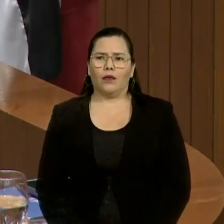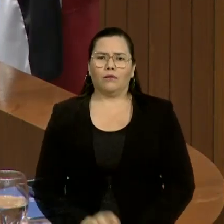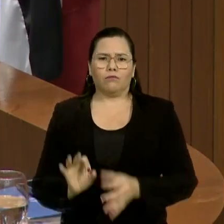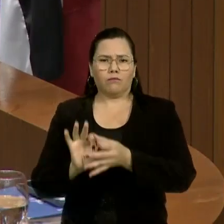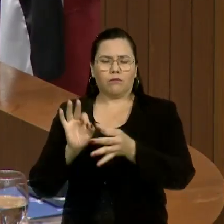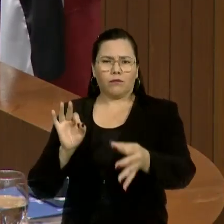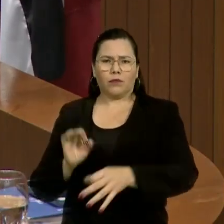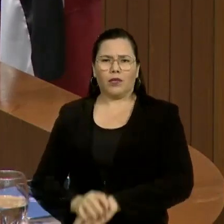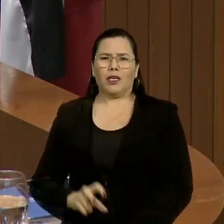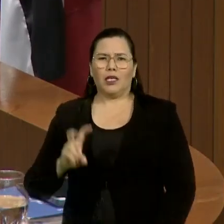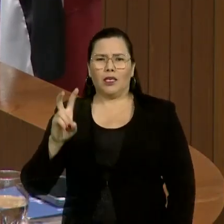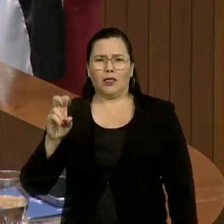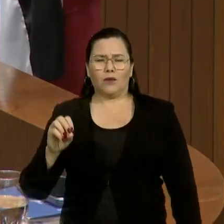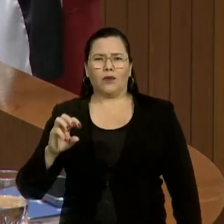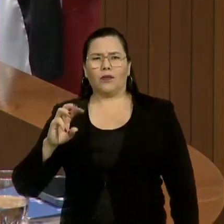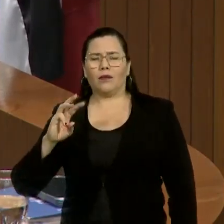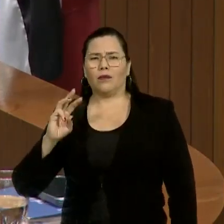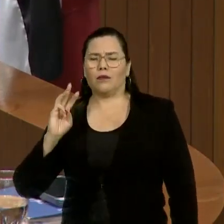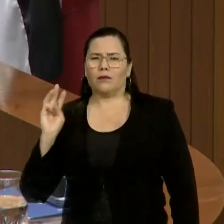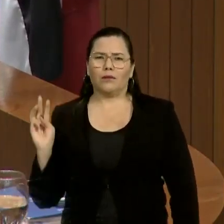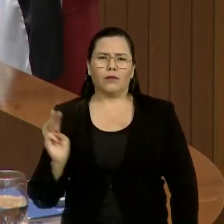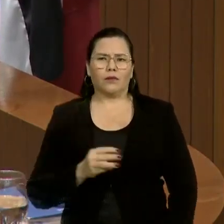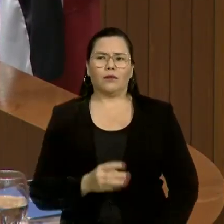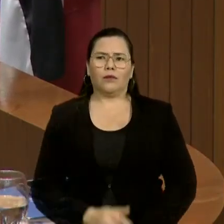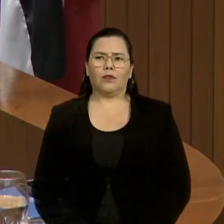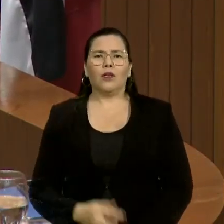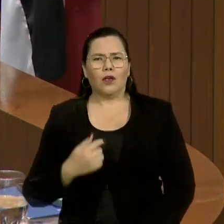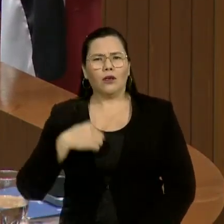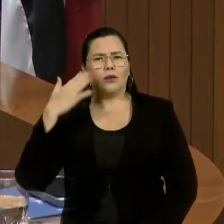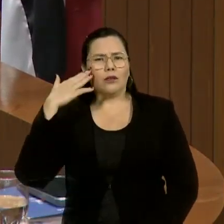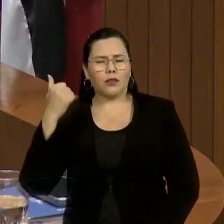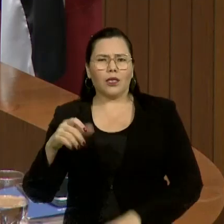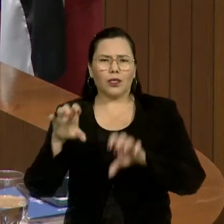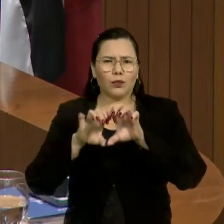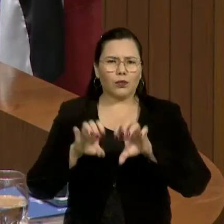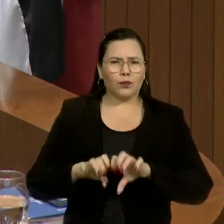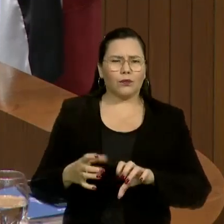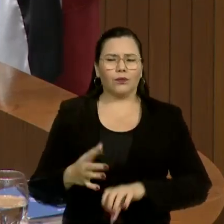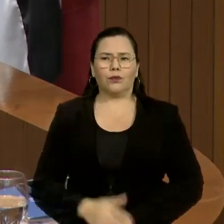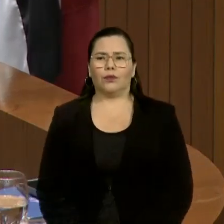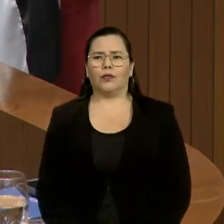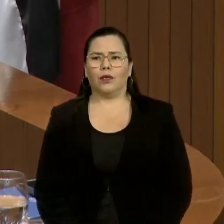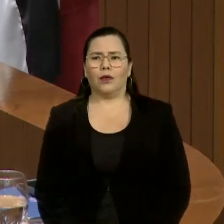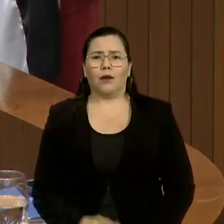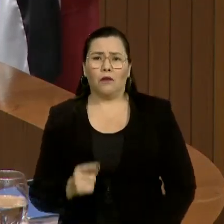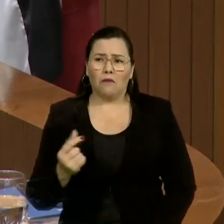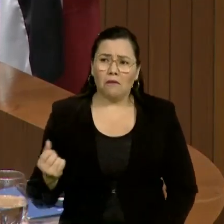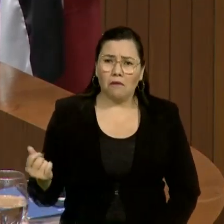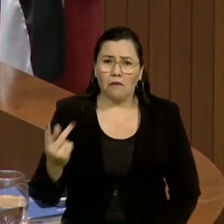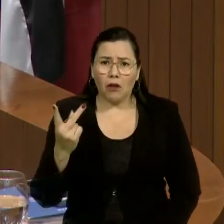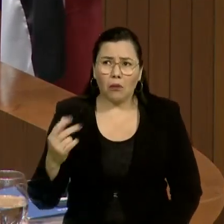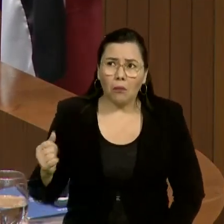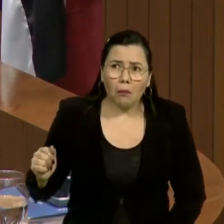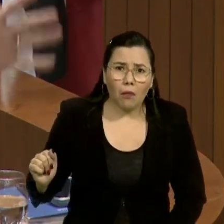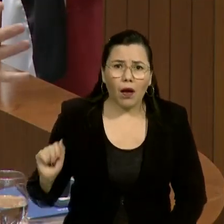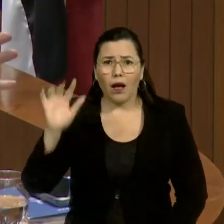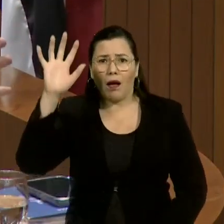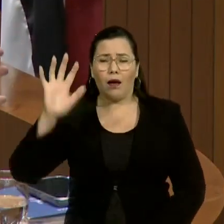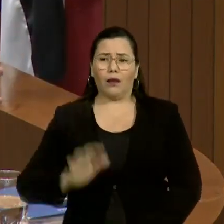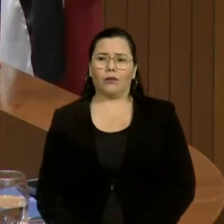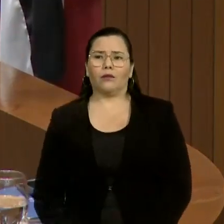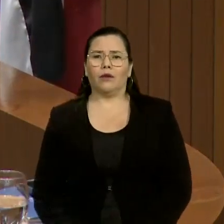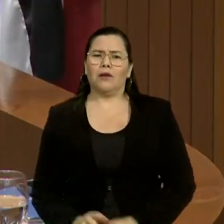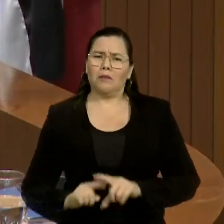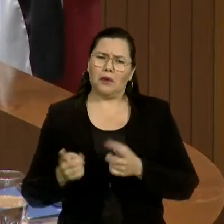1 quilômetro a 50 milhões. Eu sei que tem a barreira estrutural a ser vencida, mas me assustou um pouco o valor do projeto. Mas, assim, no governo Lula, tudo é